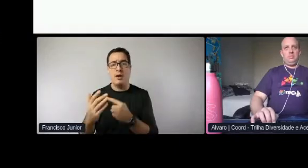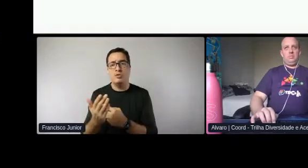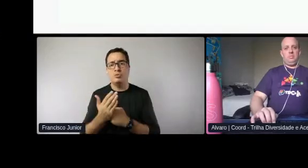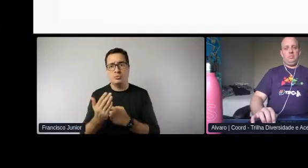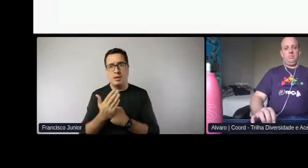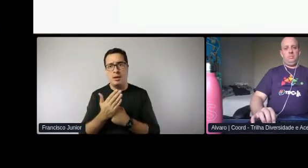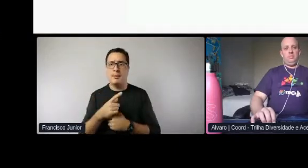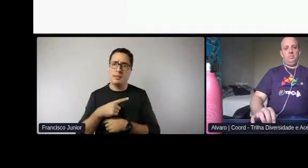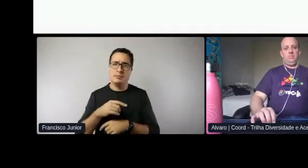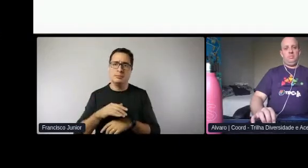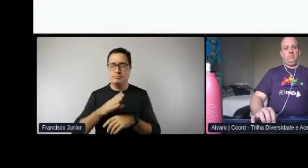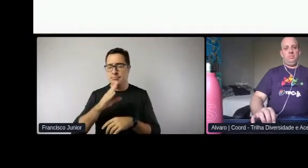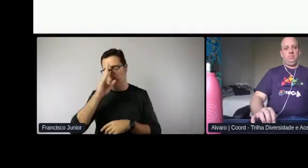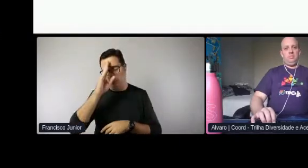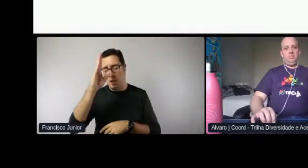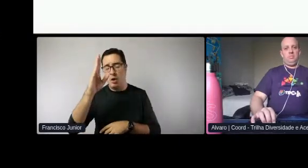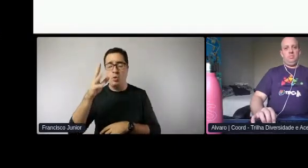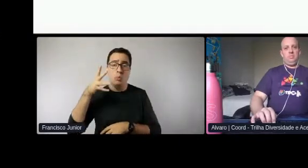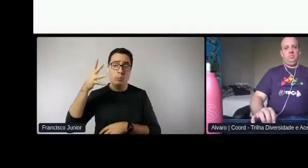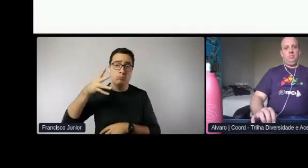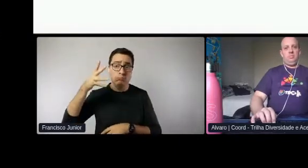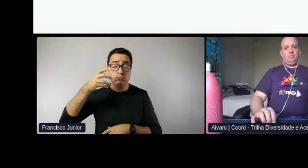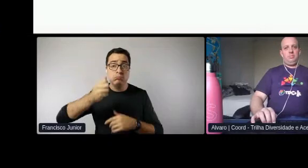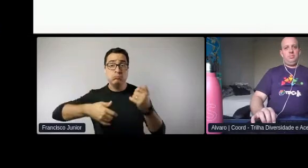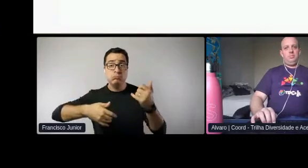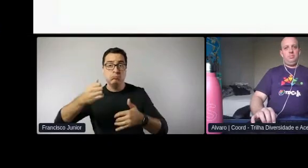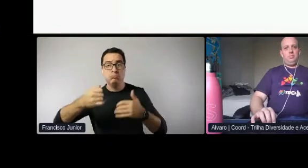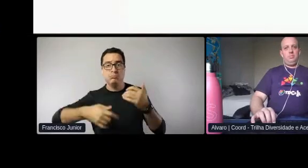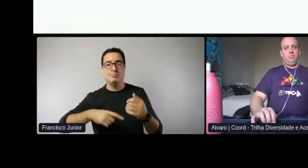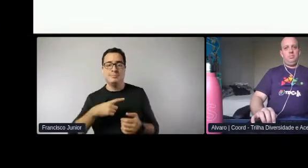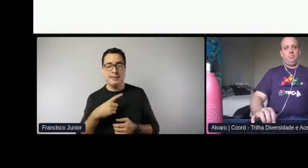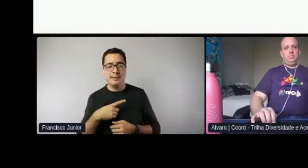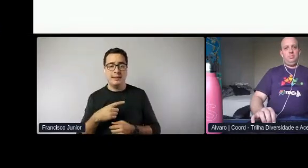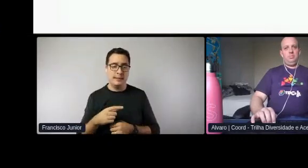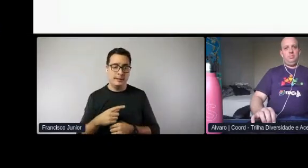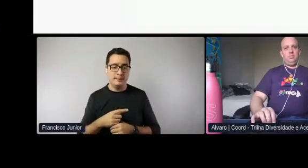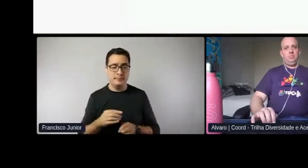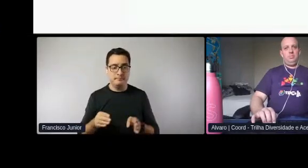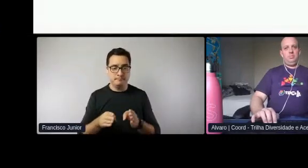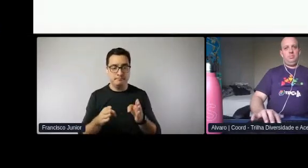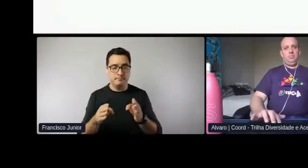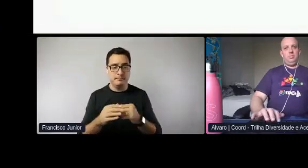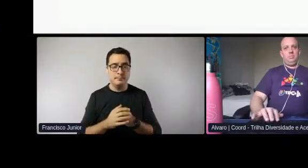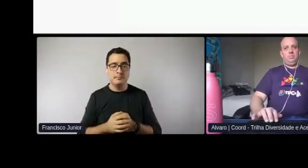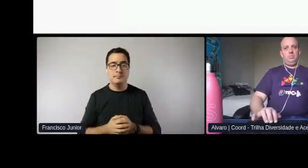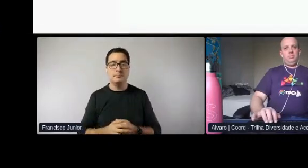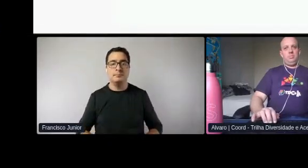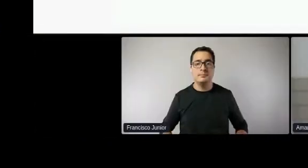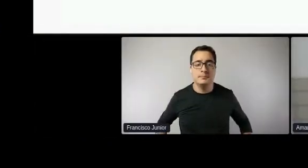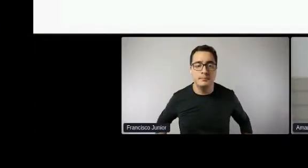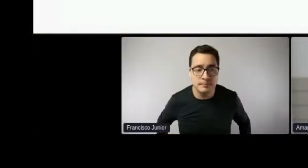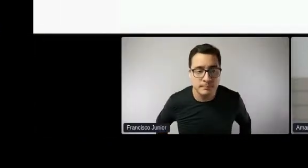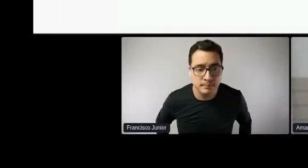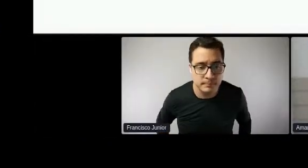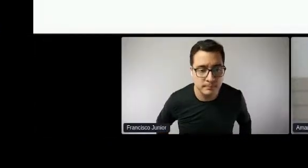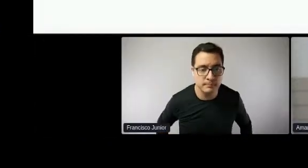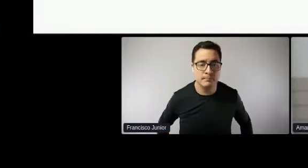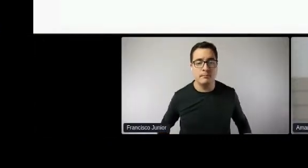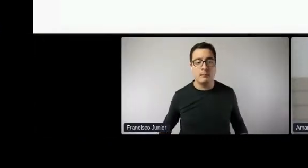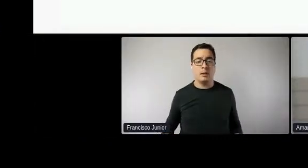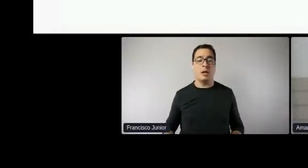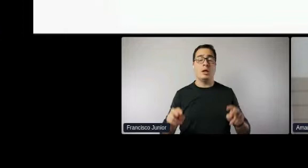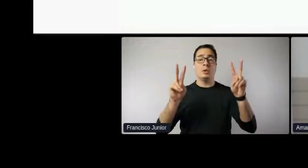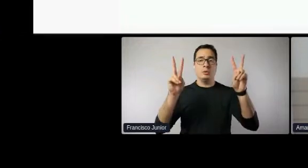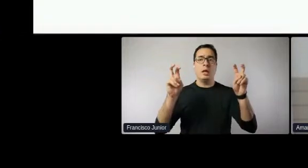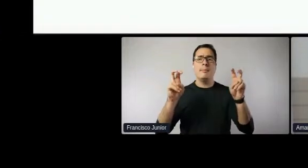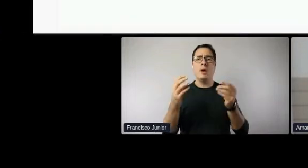mas a gente vai falar bastante coisa aqui também durante o percurso aqui do slide, né? Bom, o nosso tema, então, é